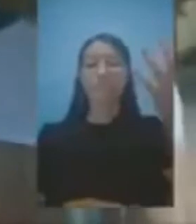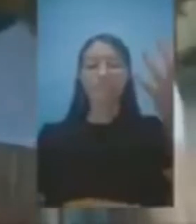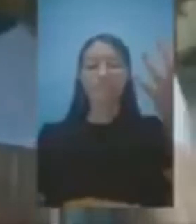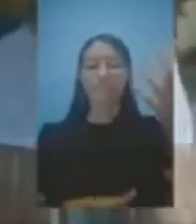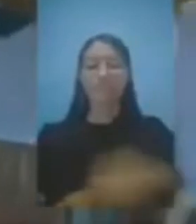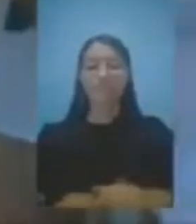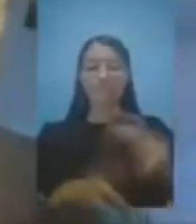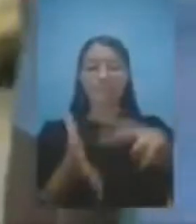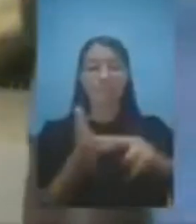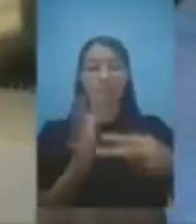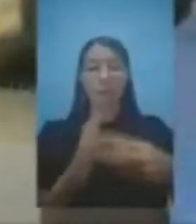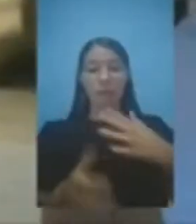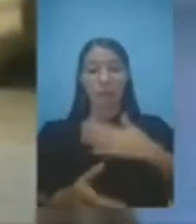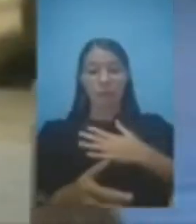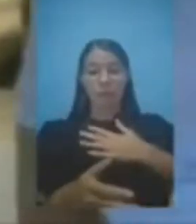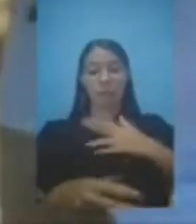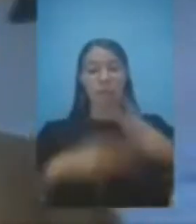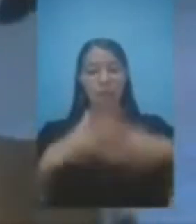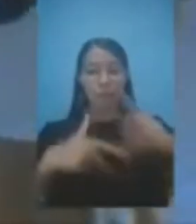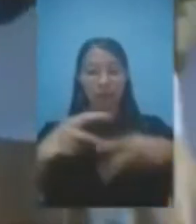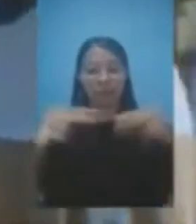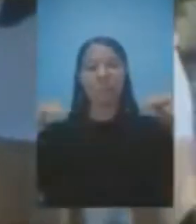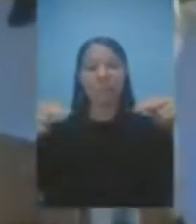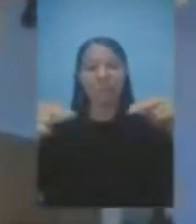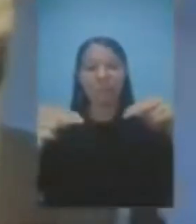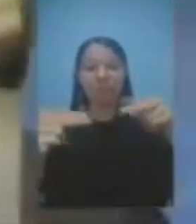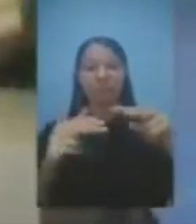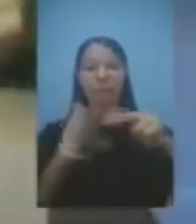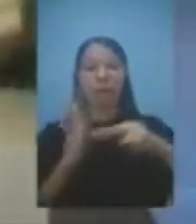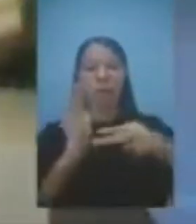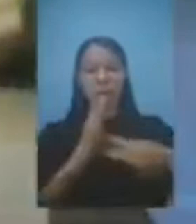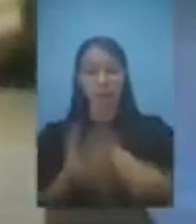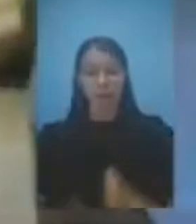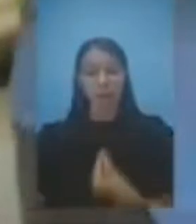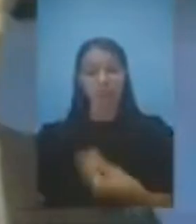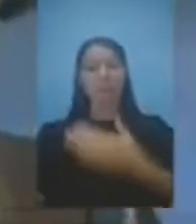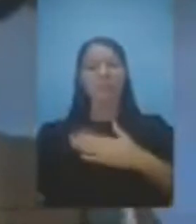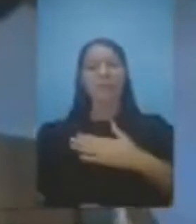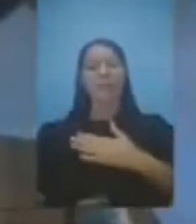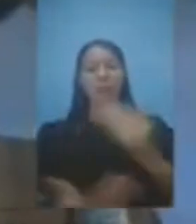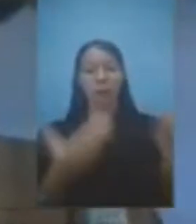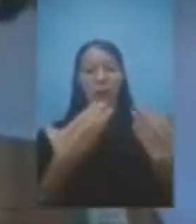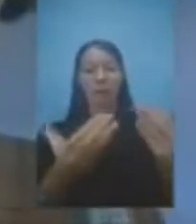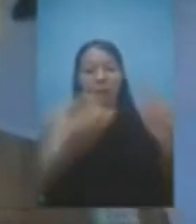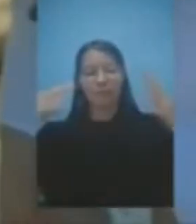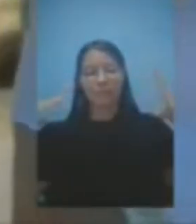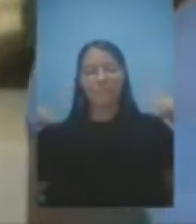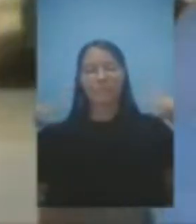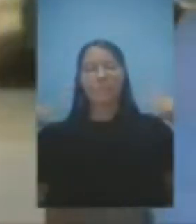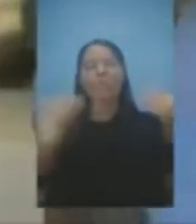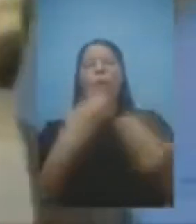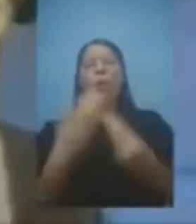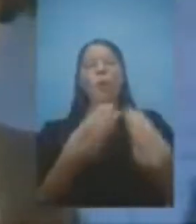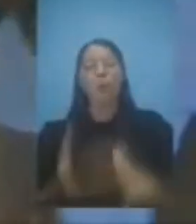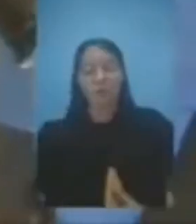aconteceu? Foi o meu melhor presente. É um anjo intenso na minha vida, com um